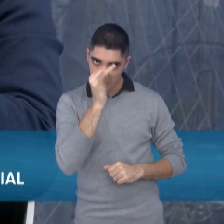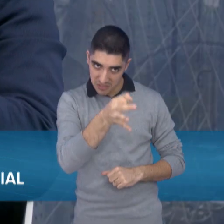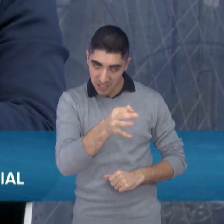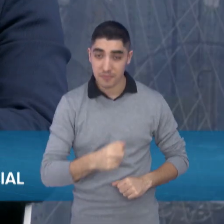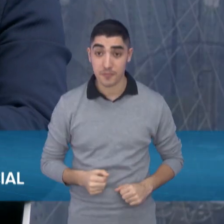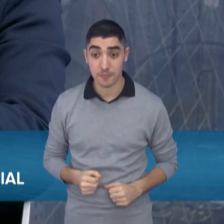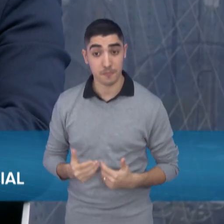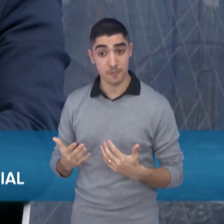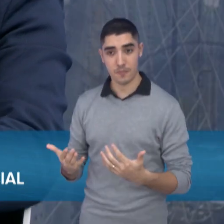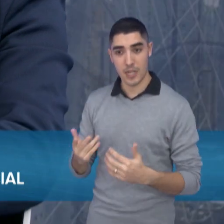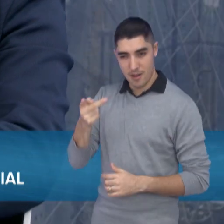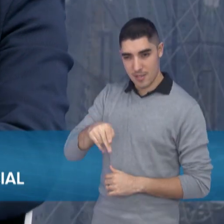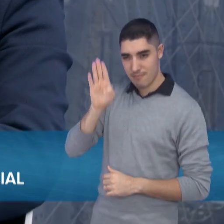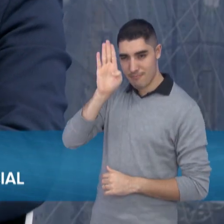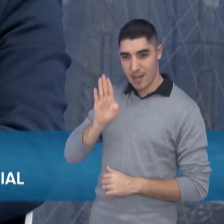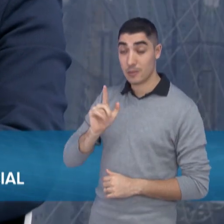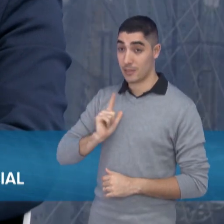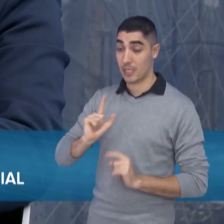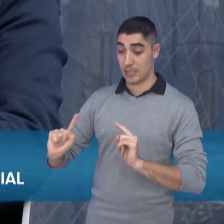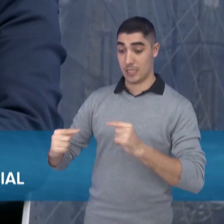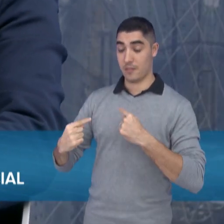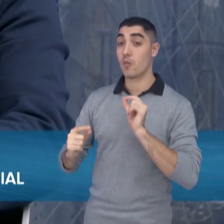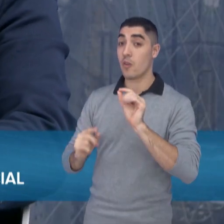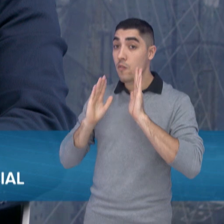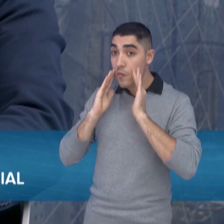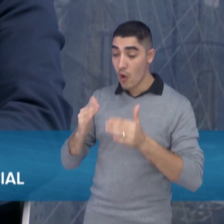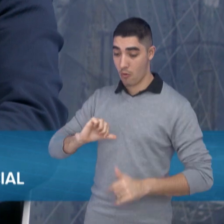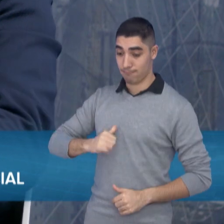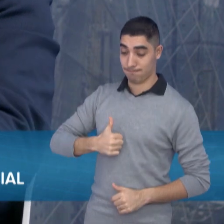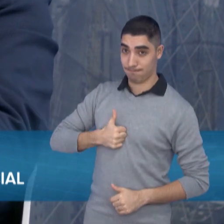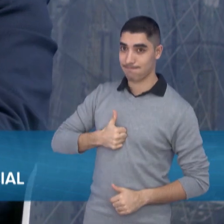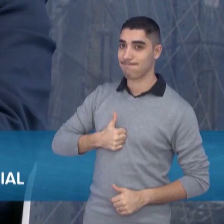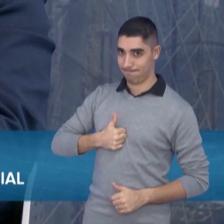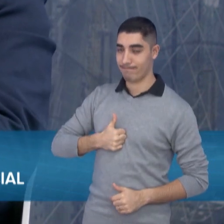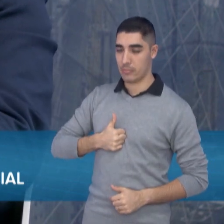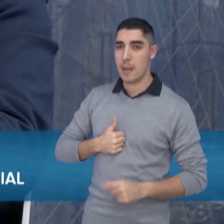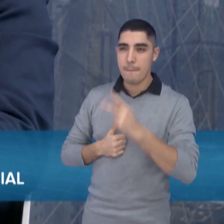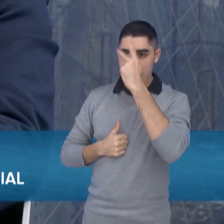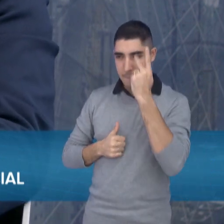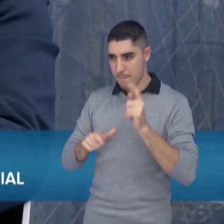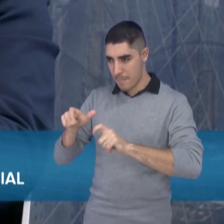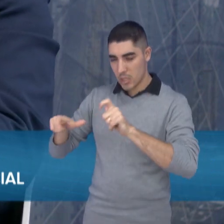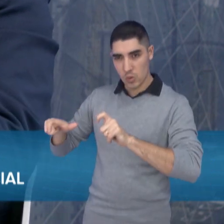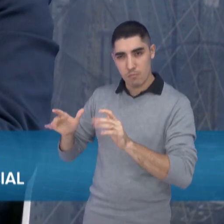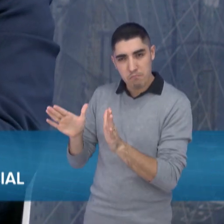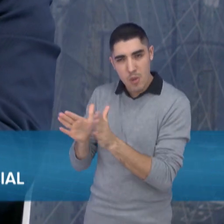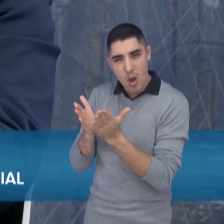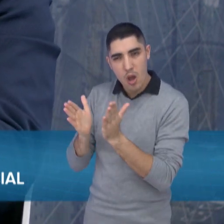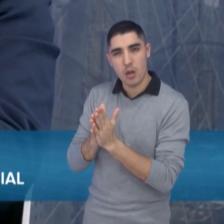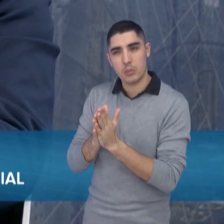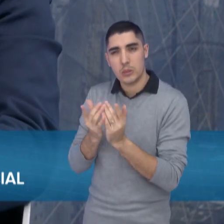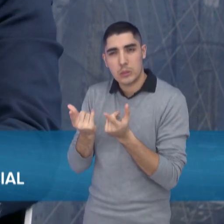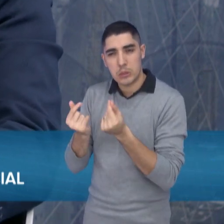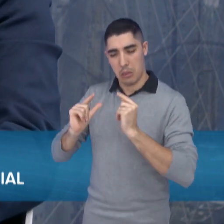A gente tem um desafio no Brasil que é bem ligado à questão da autoestima e autoimagem. As pessoas que estão em vulnerabilidade social muitas